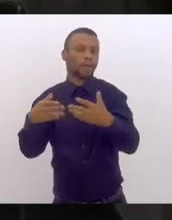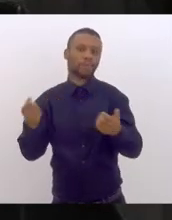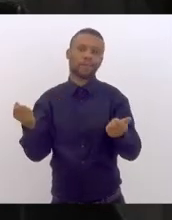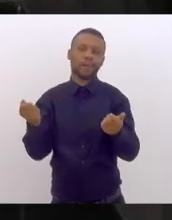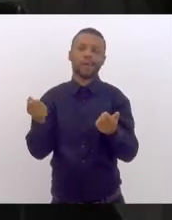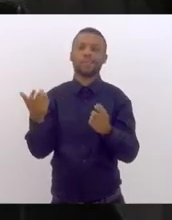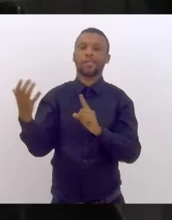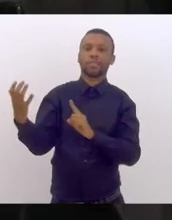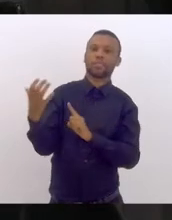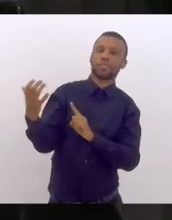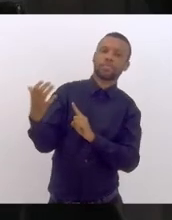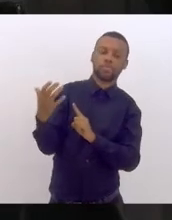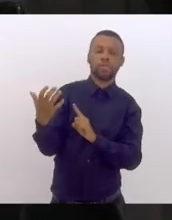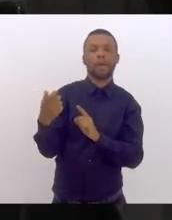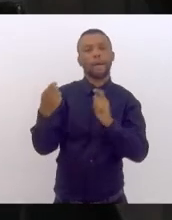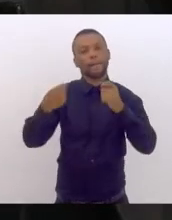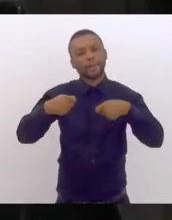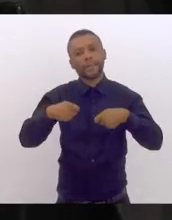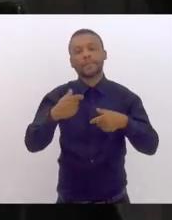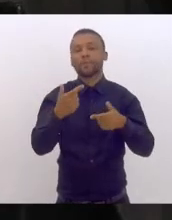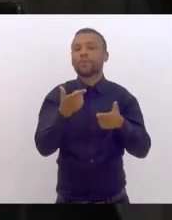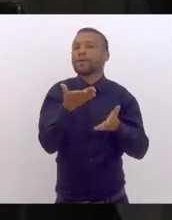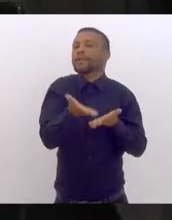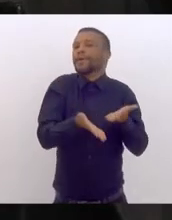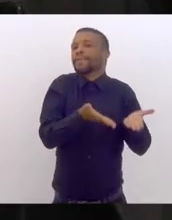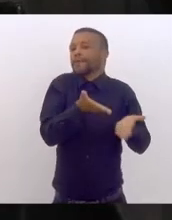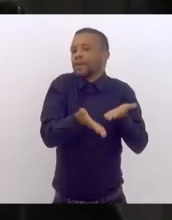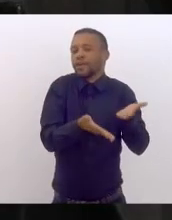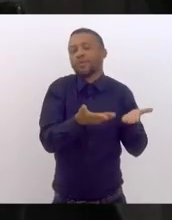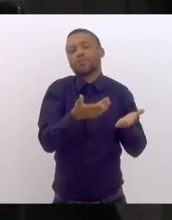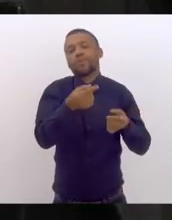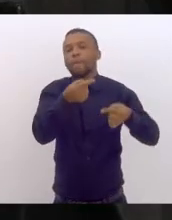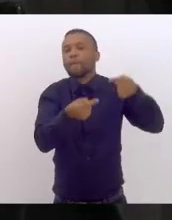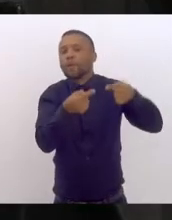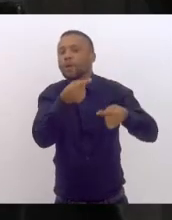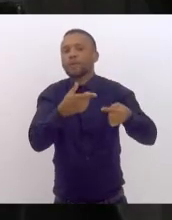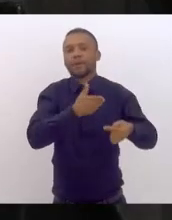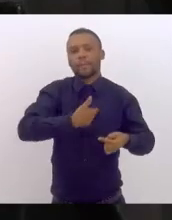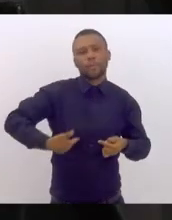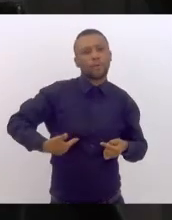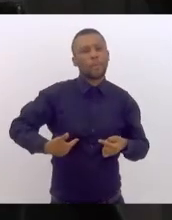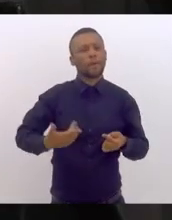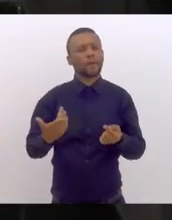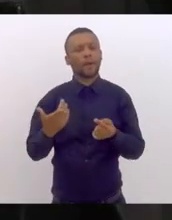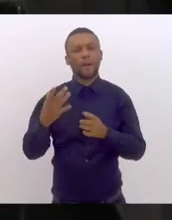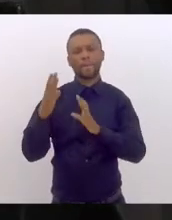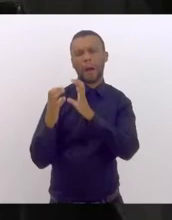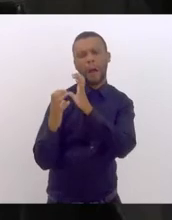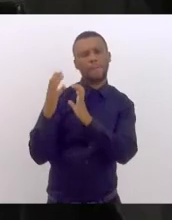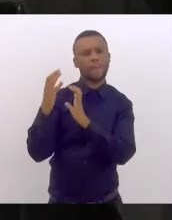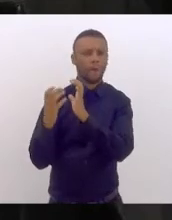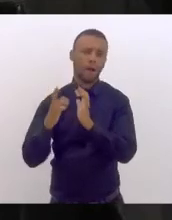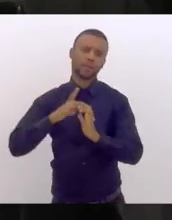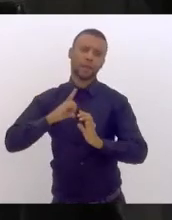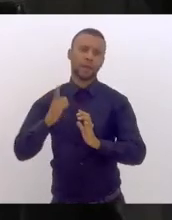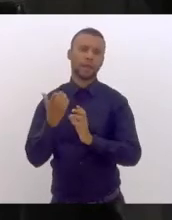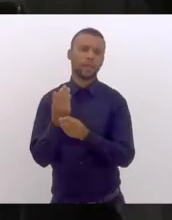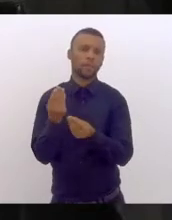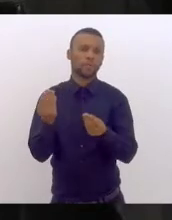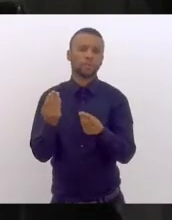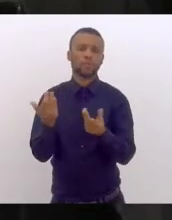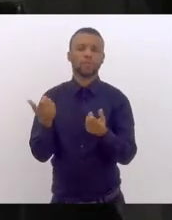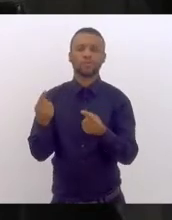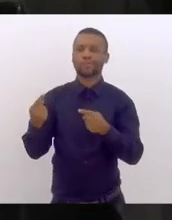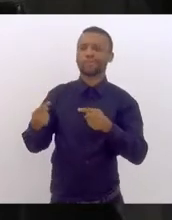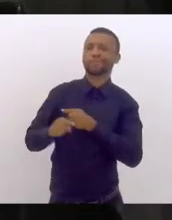serviços por políticas públicas enfim mas conflitos também Oi e a segunda razão é